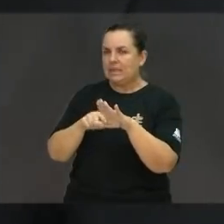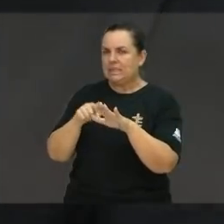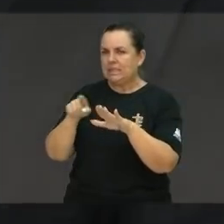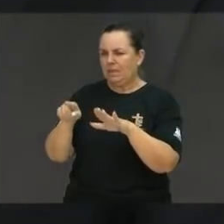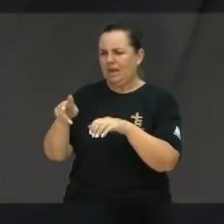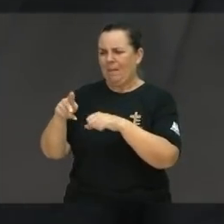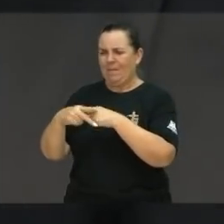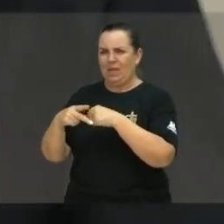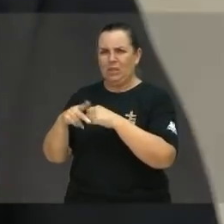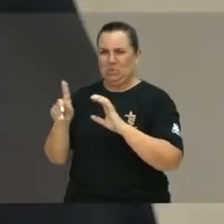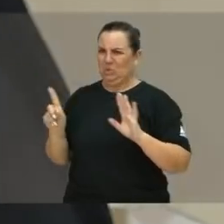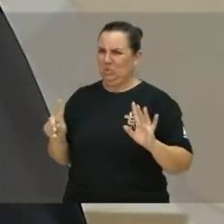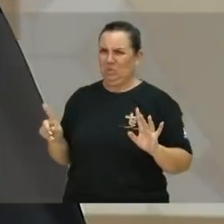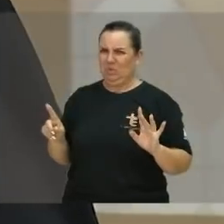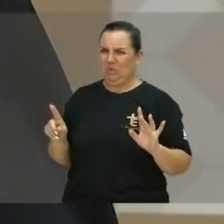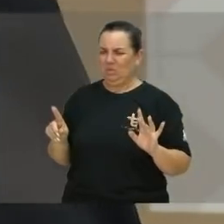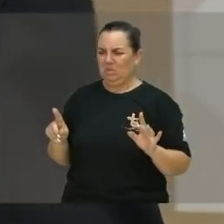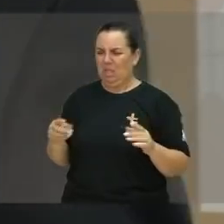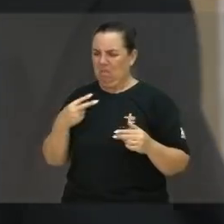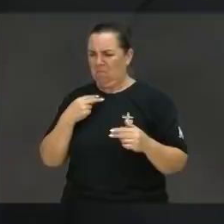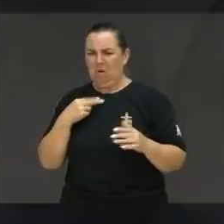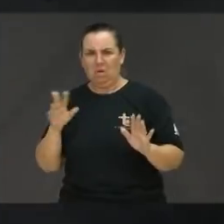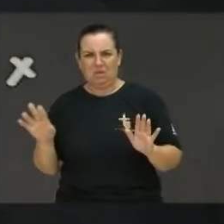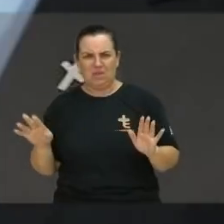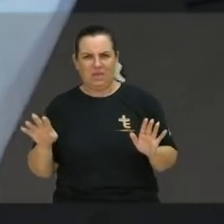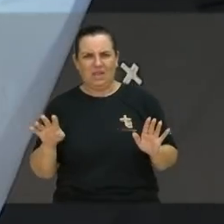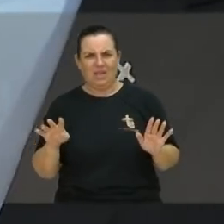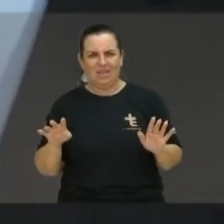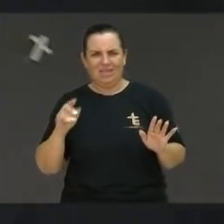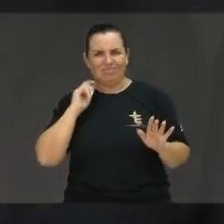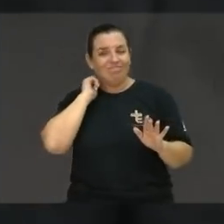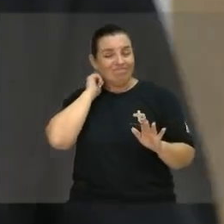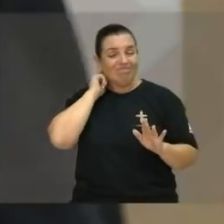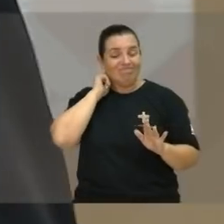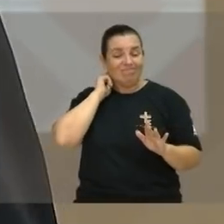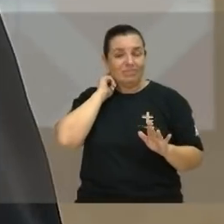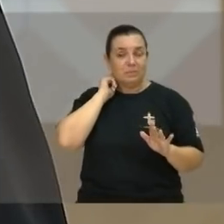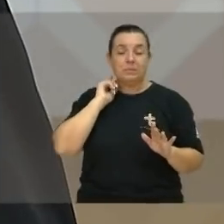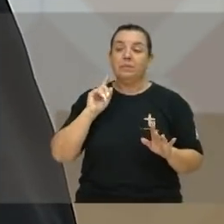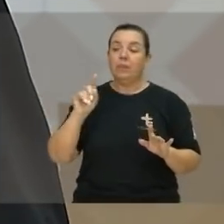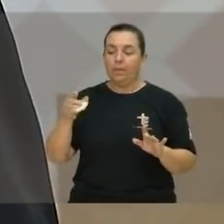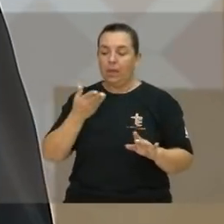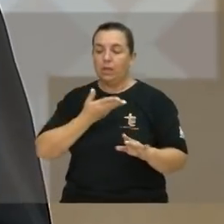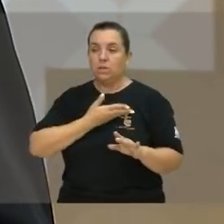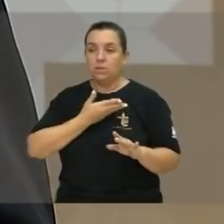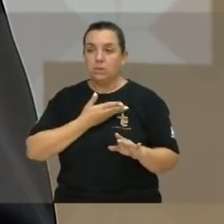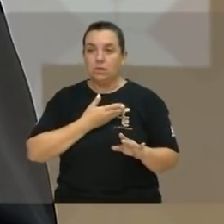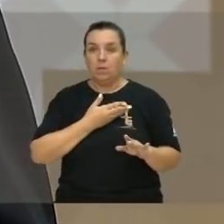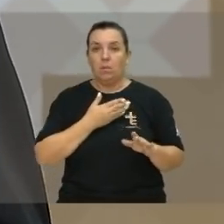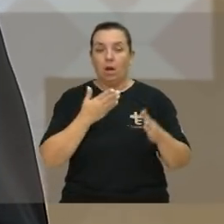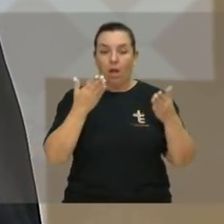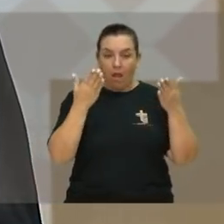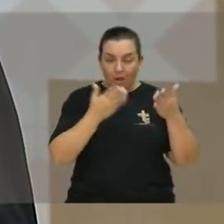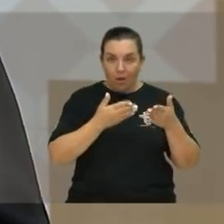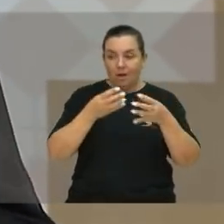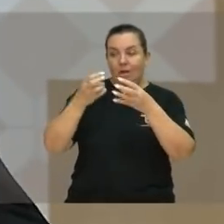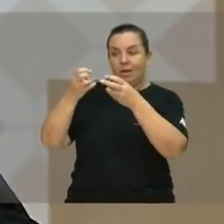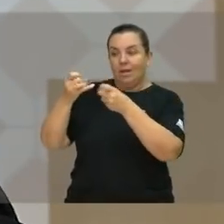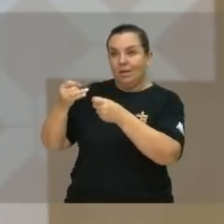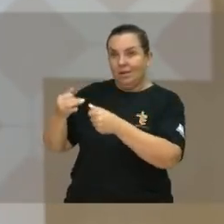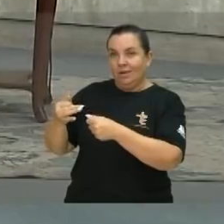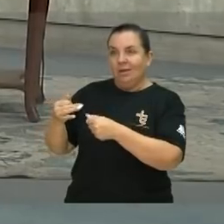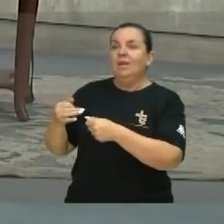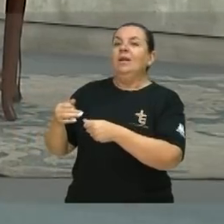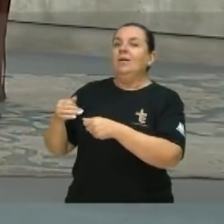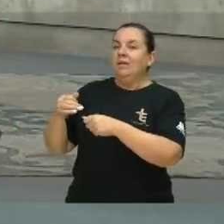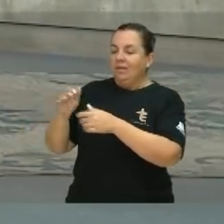humilhação oi para o discípulo agora com a explicação de jesus